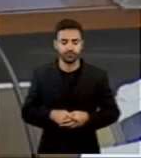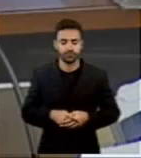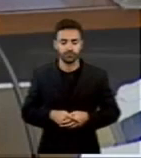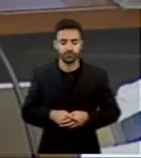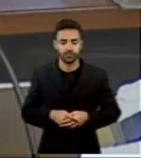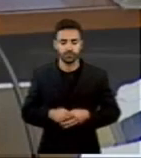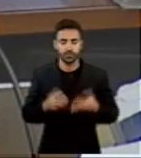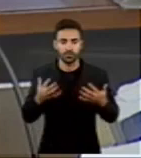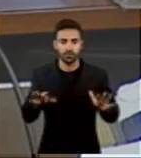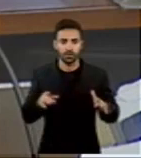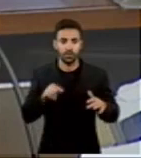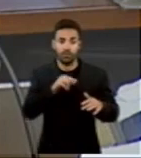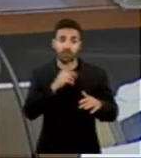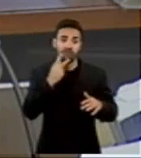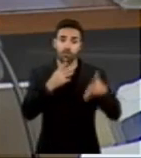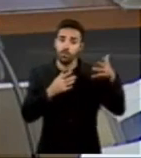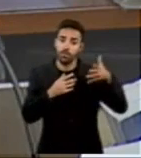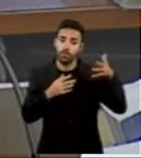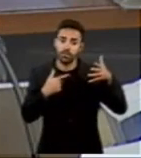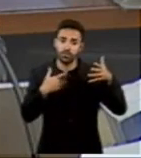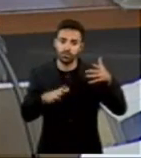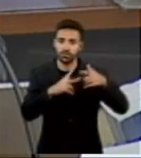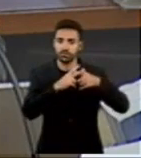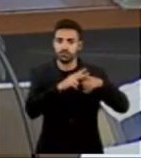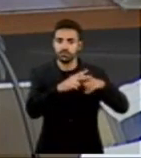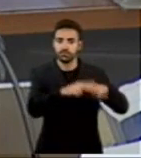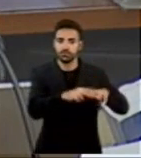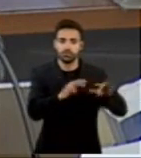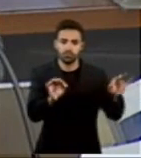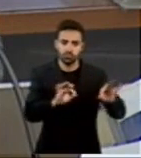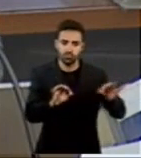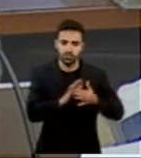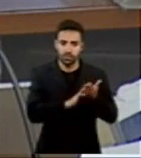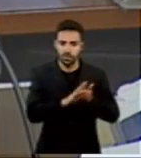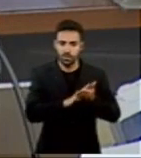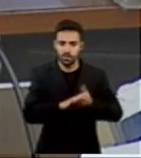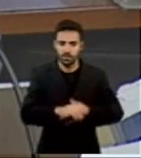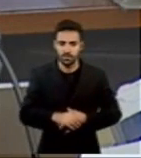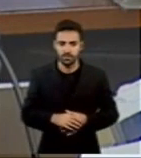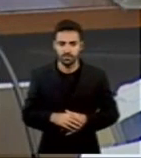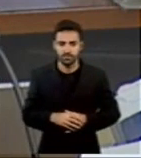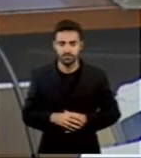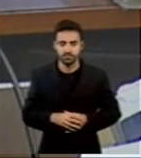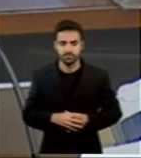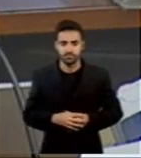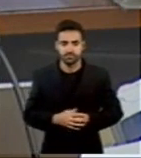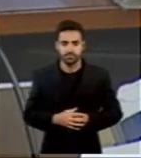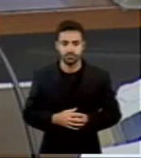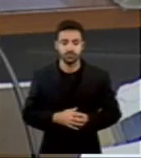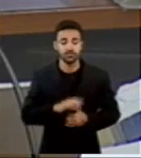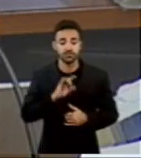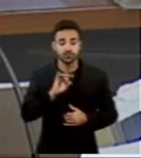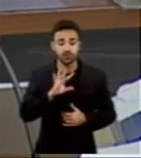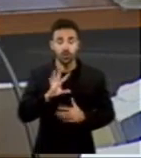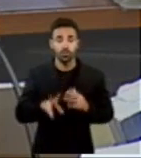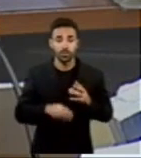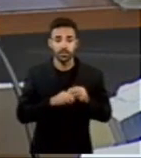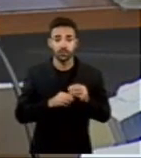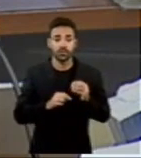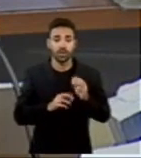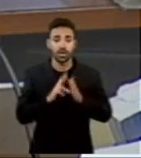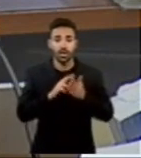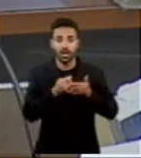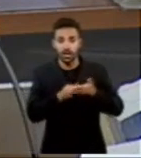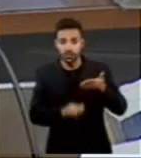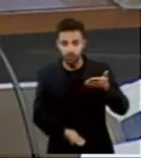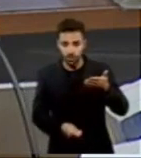qualquer correção na sustentação oral de sua excelência. E apenas dizer que o relatório foi extraído